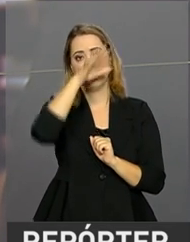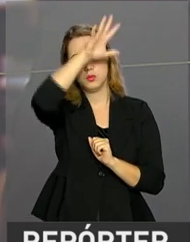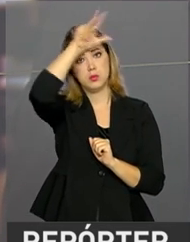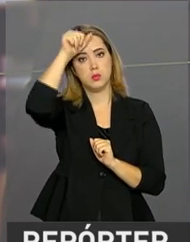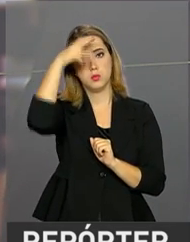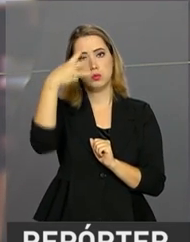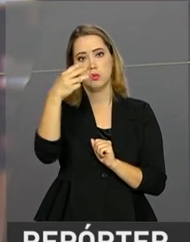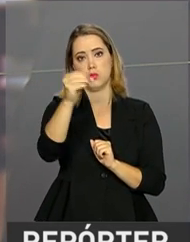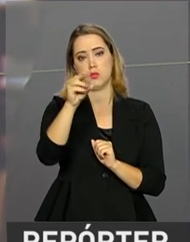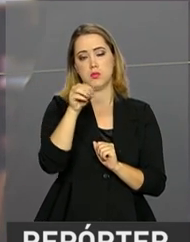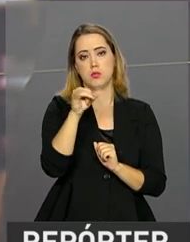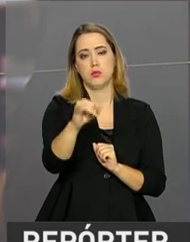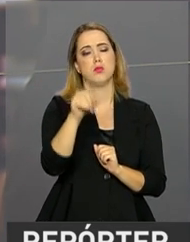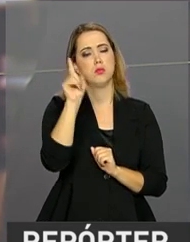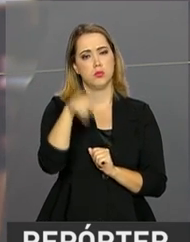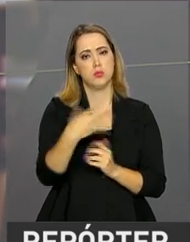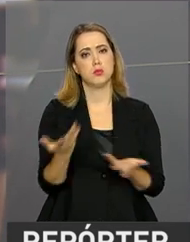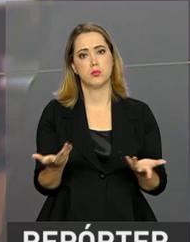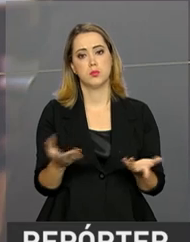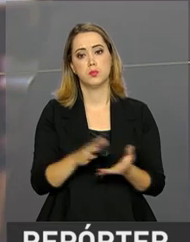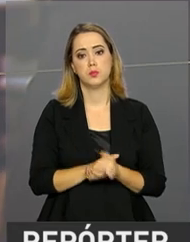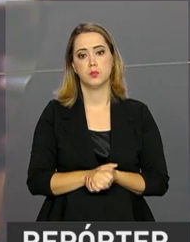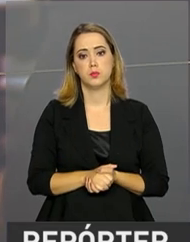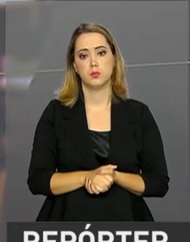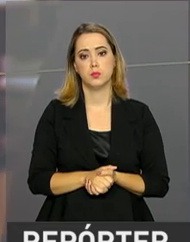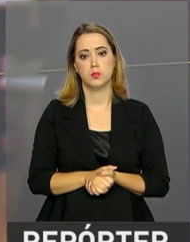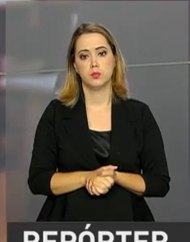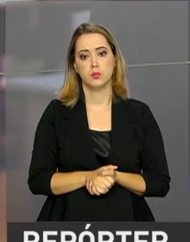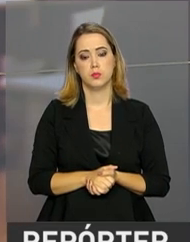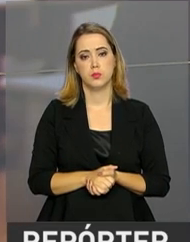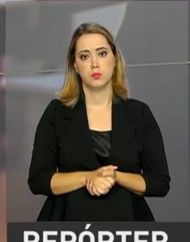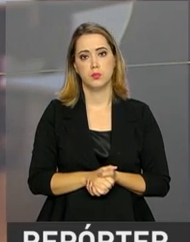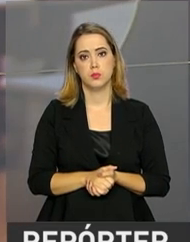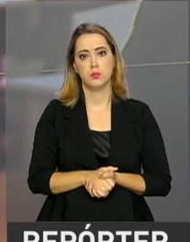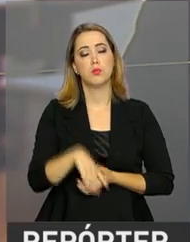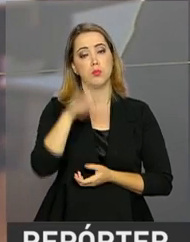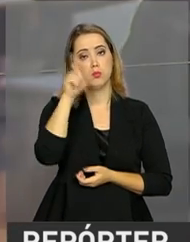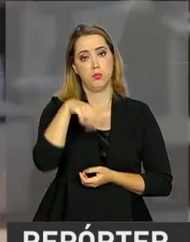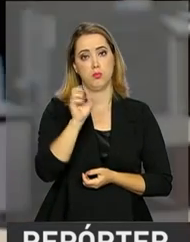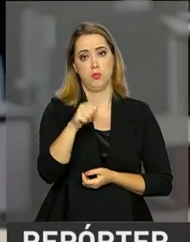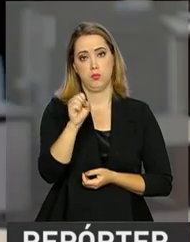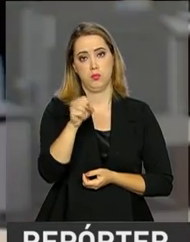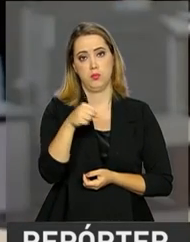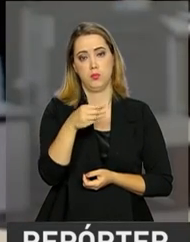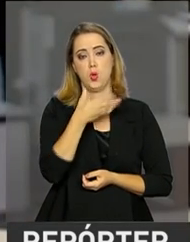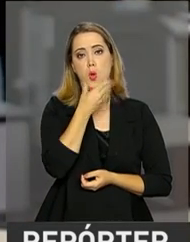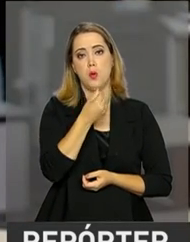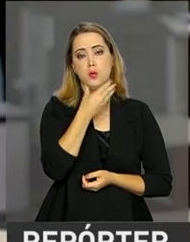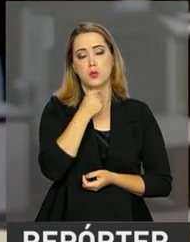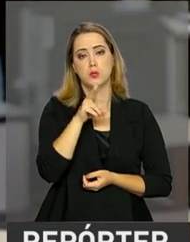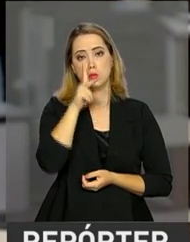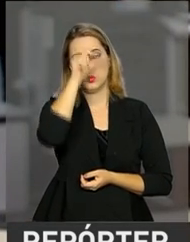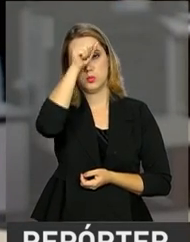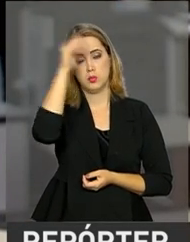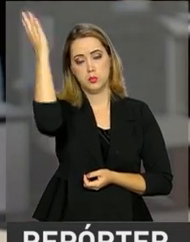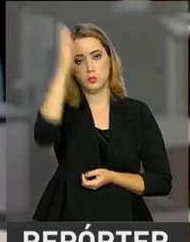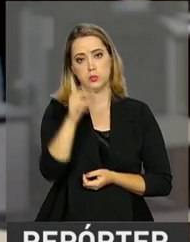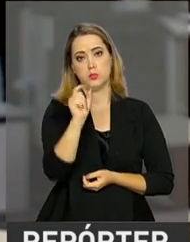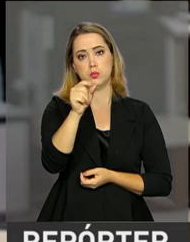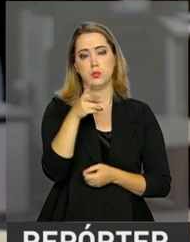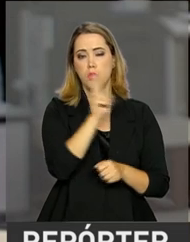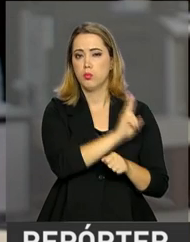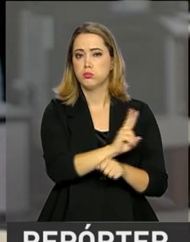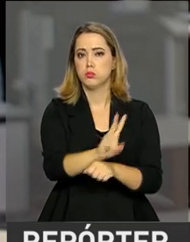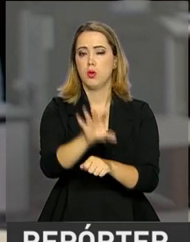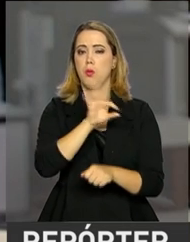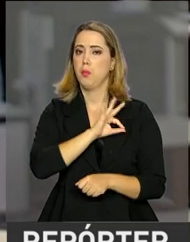por 30 dias é isso É isso mesmo Leandro os homens da força nacional vão realizar ações de policiamento